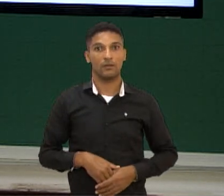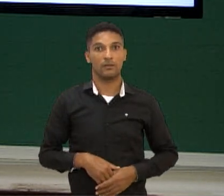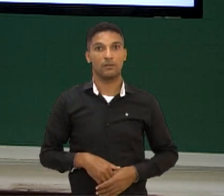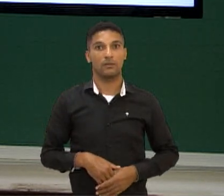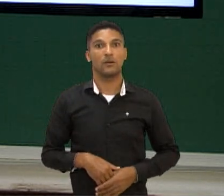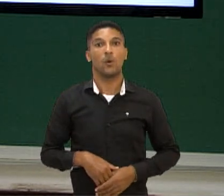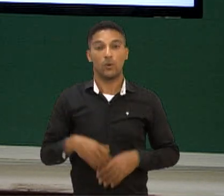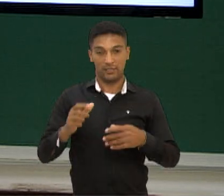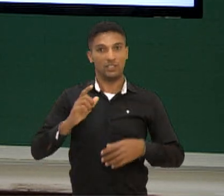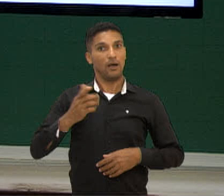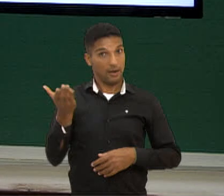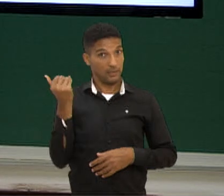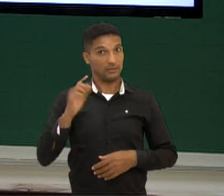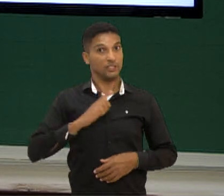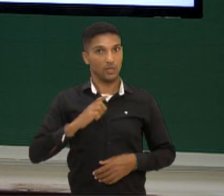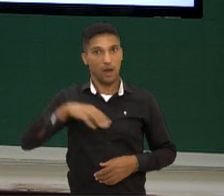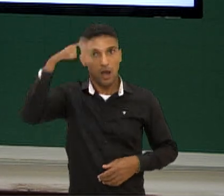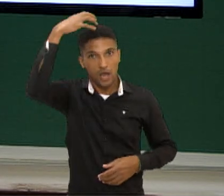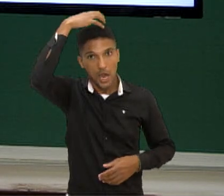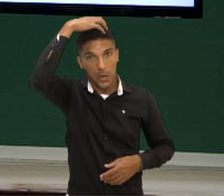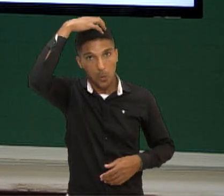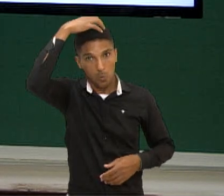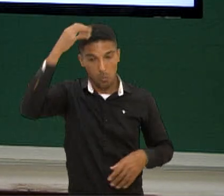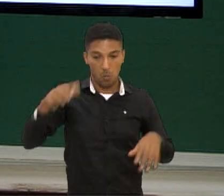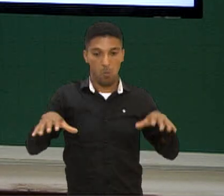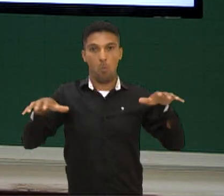povo. E essa dança ela